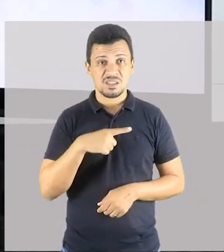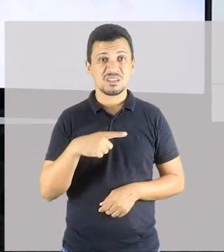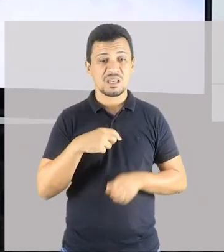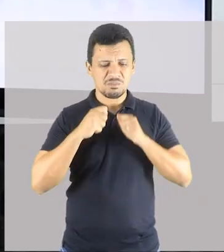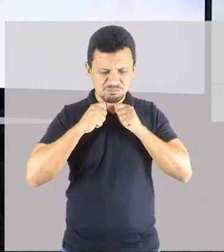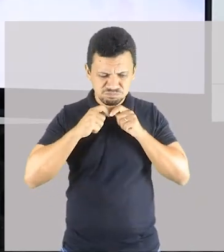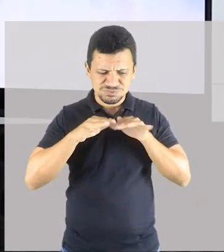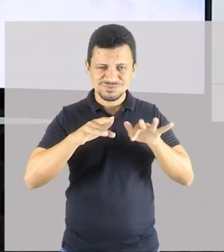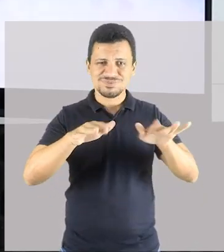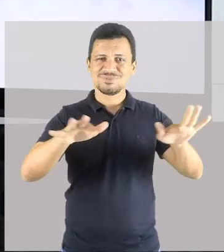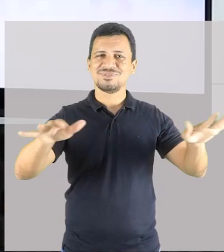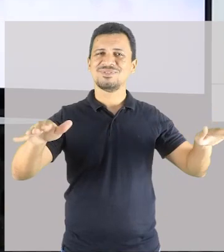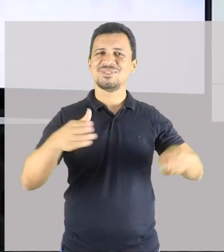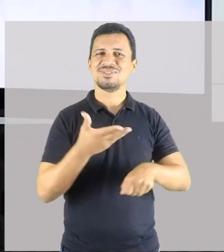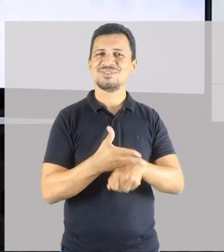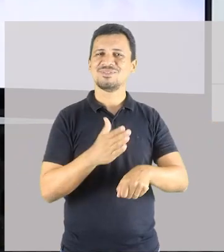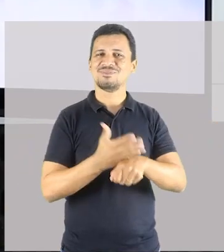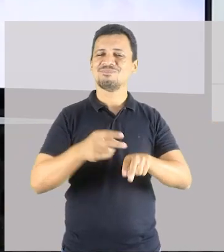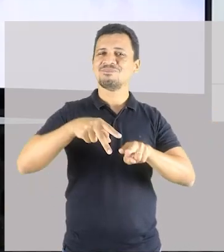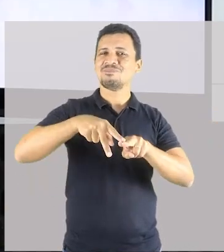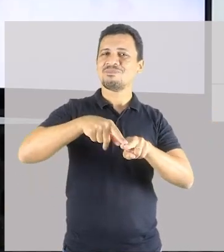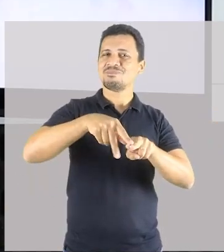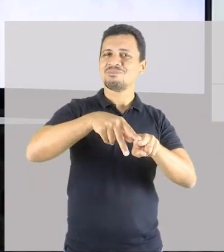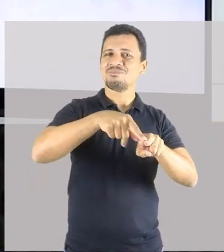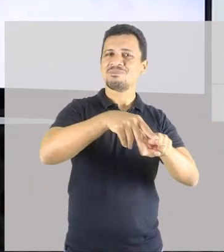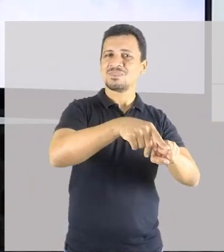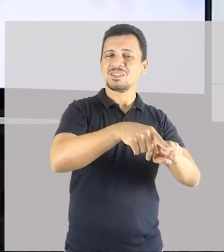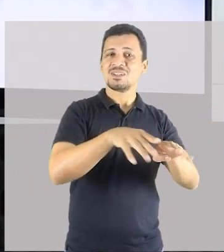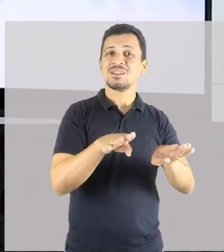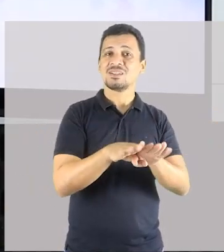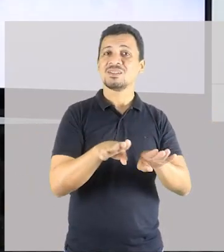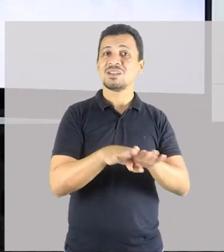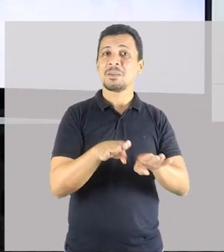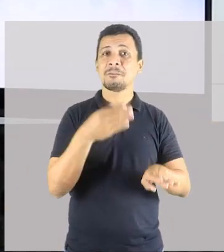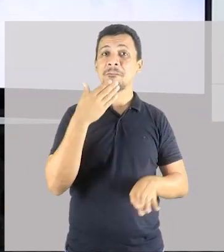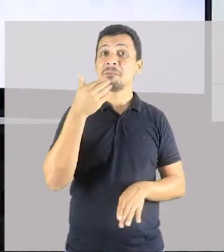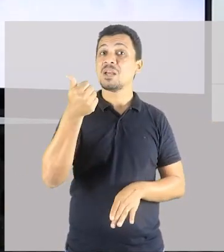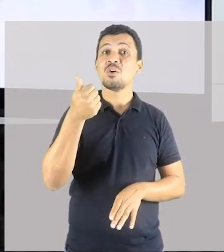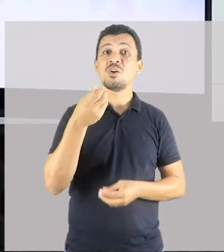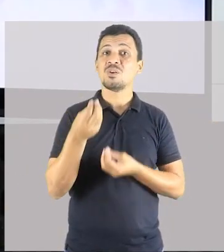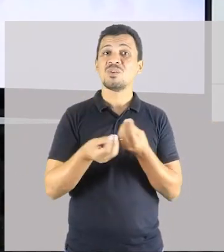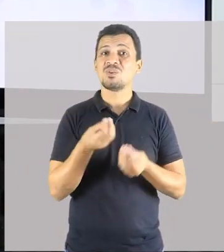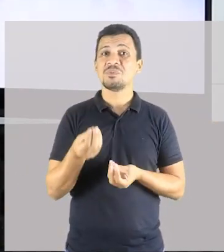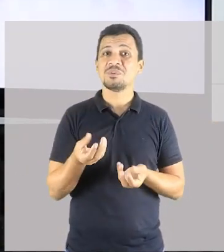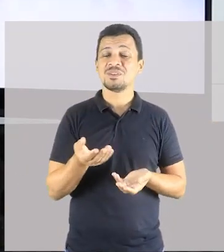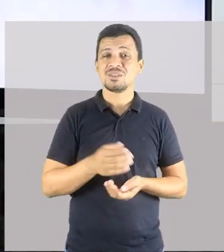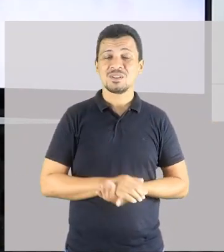vem crescendo e, melhor do que isso, vem crescendo em todos os